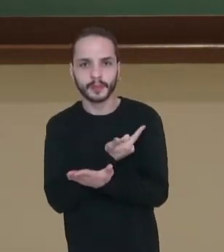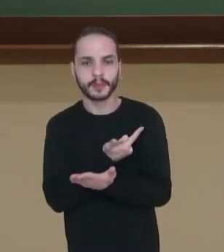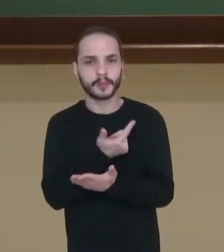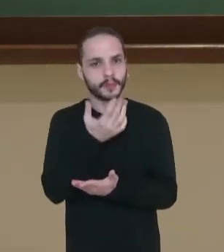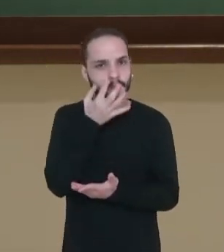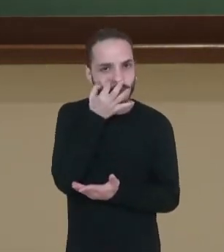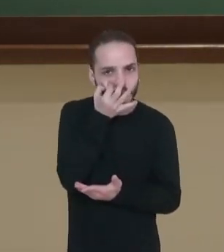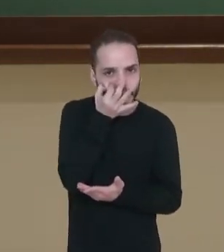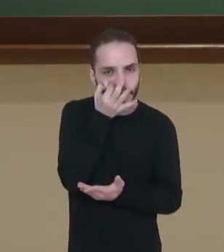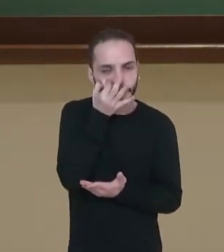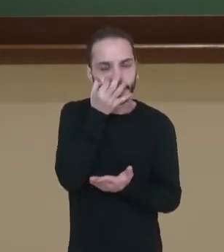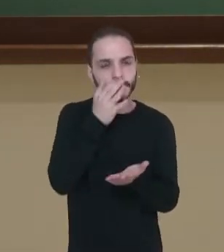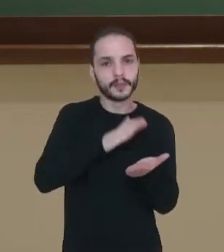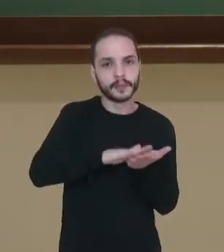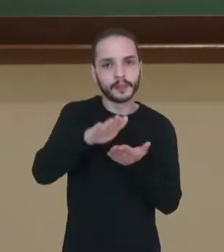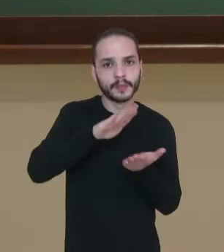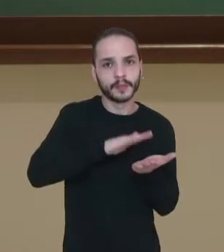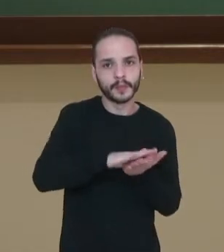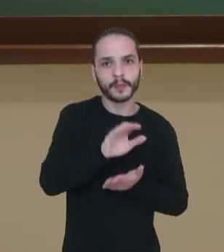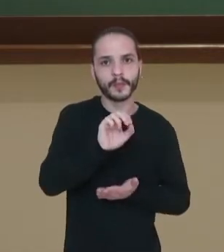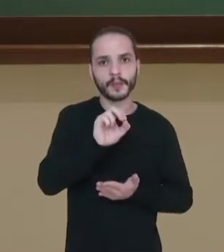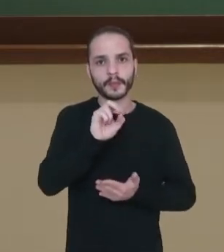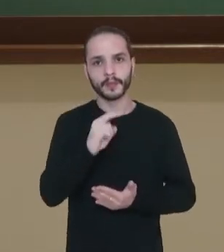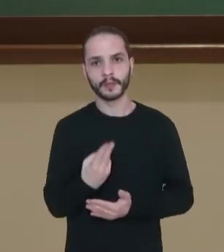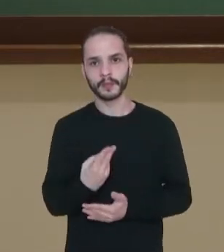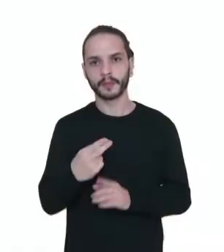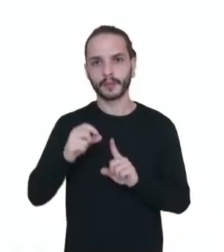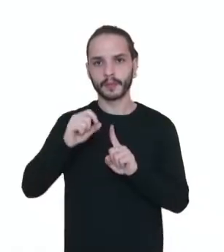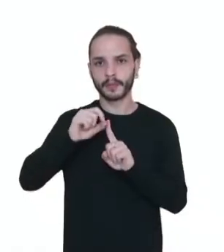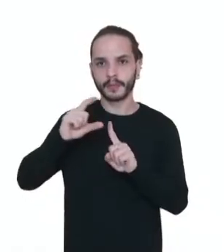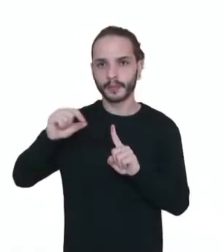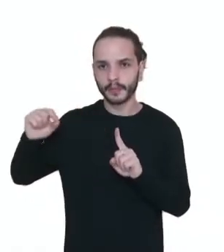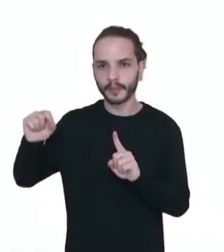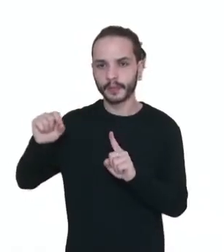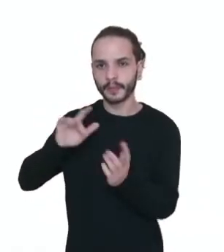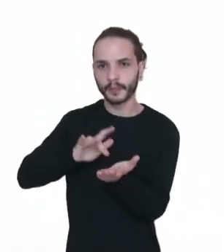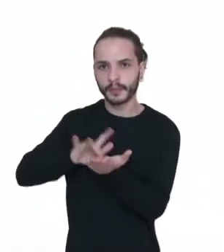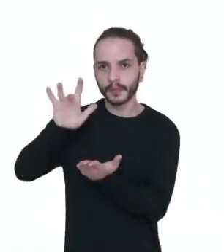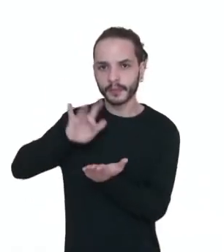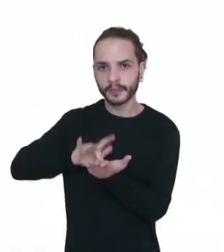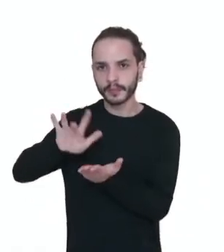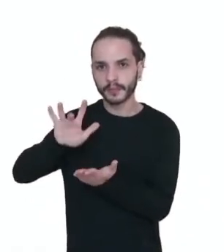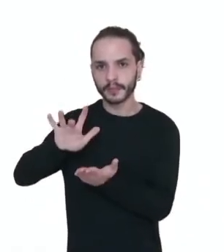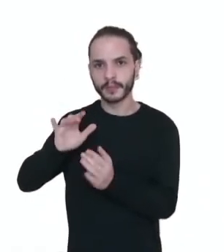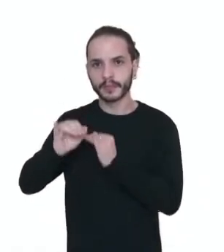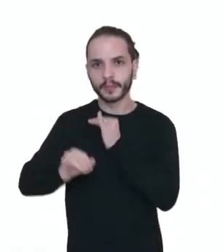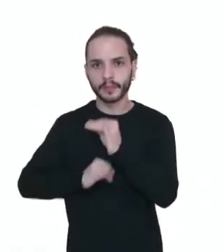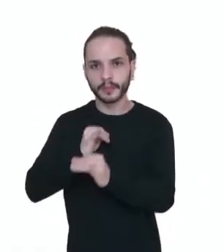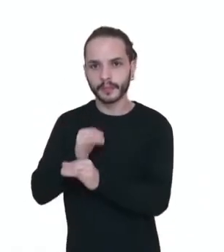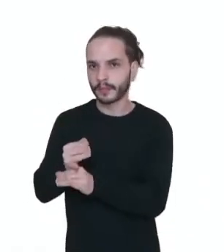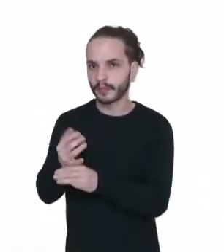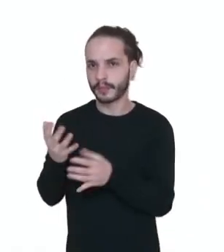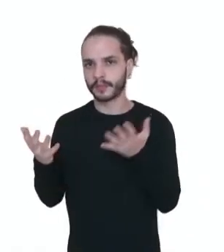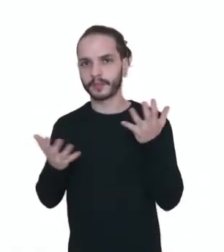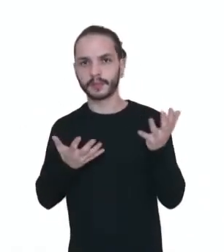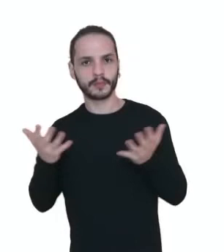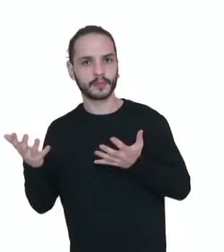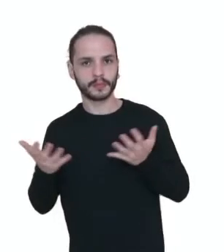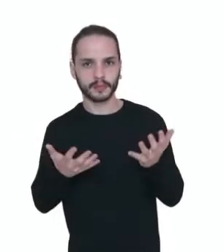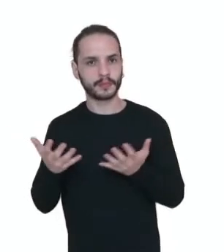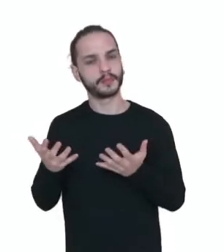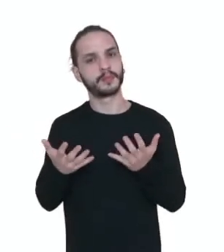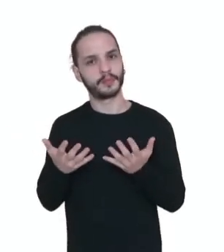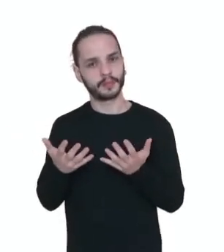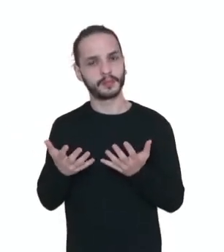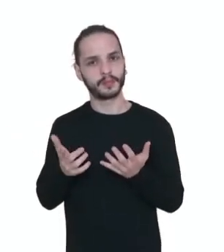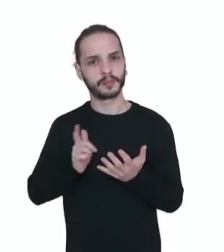mais vantagens entre os livros impressos ou existem mais vantagens no material digital, nesses livros que ficam